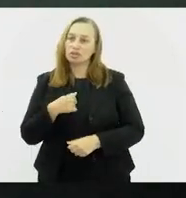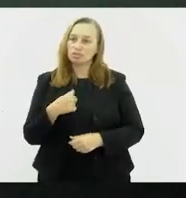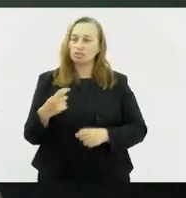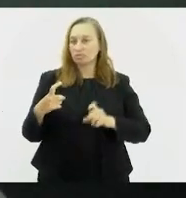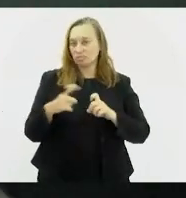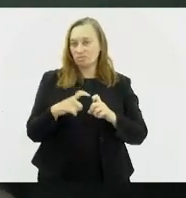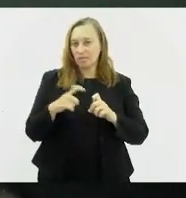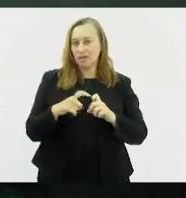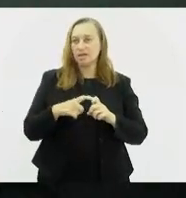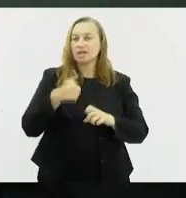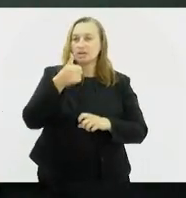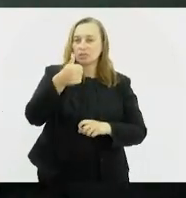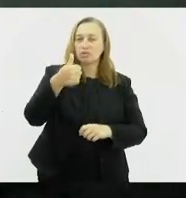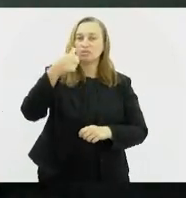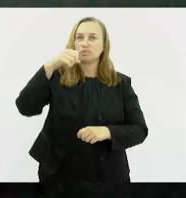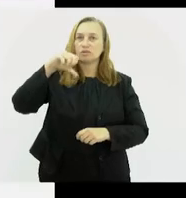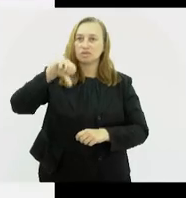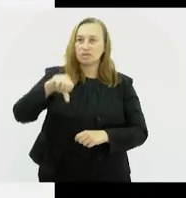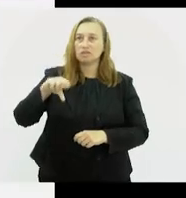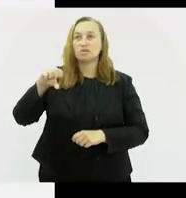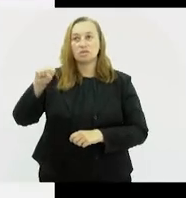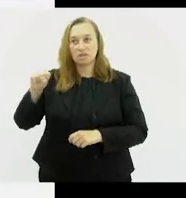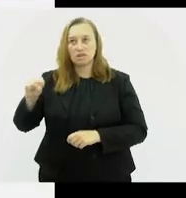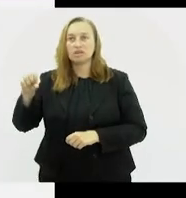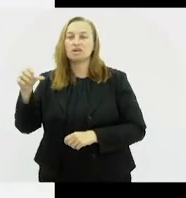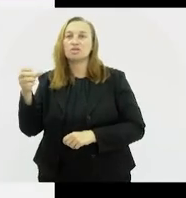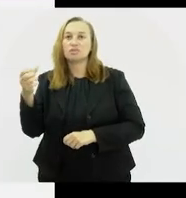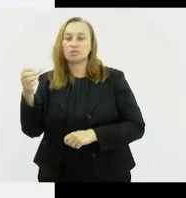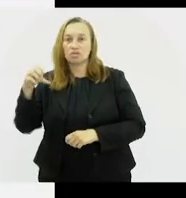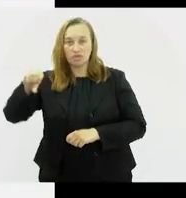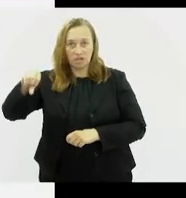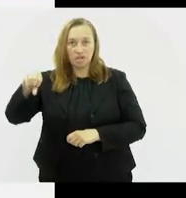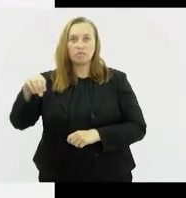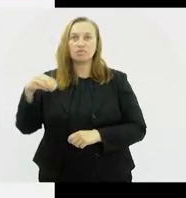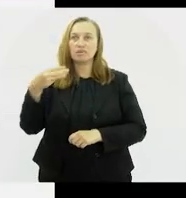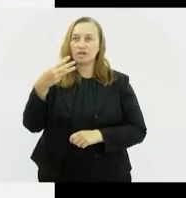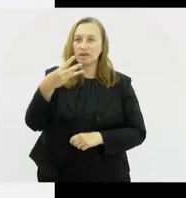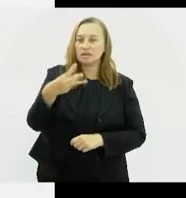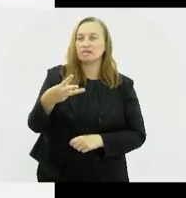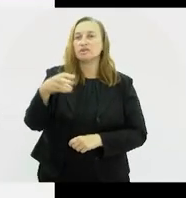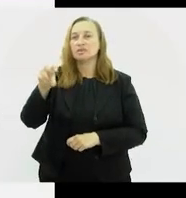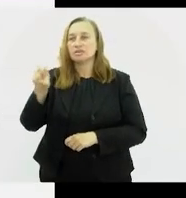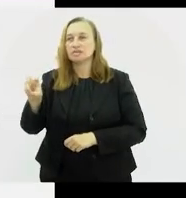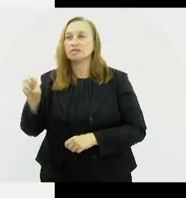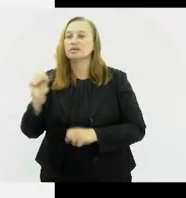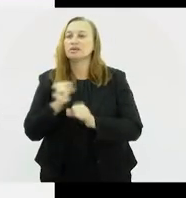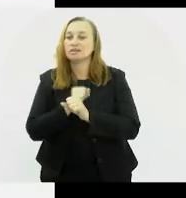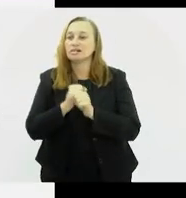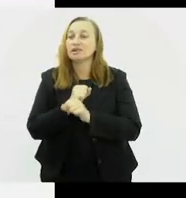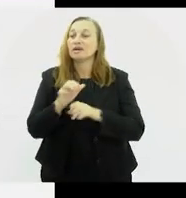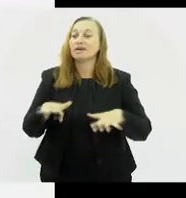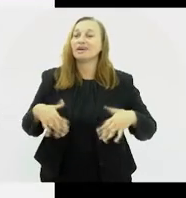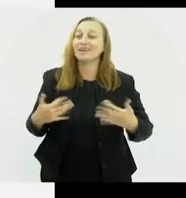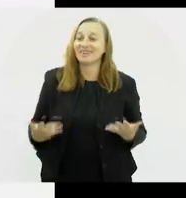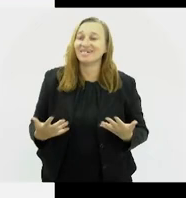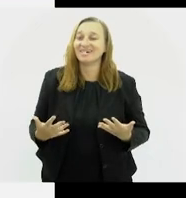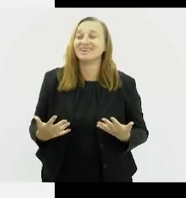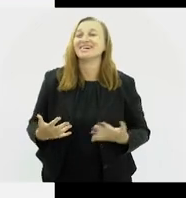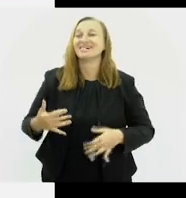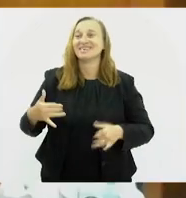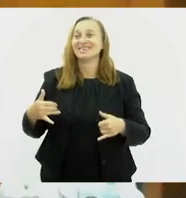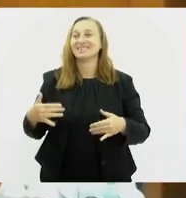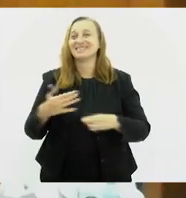desde 1989, então dá 35 anos, né? Então, é uma cidade incrível,